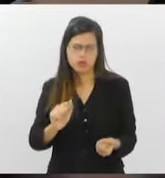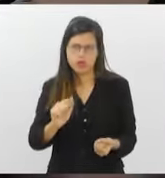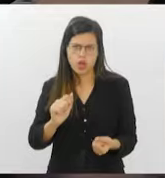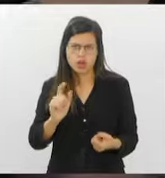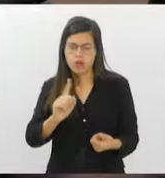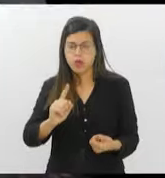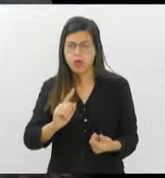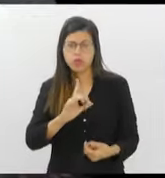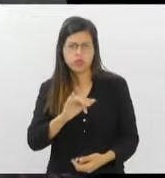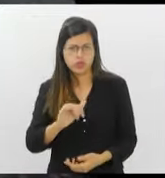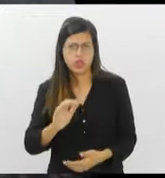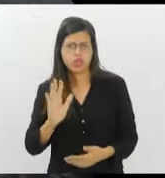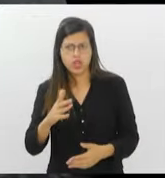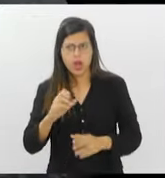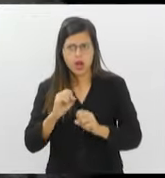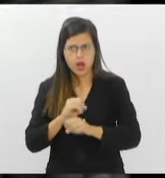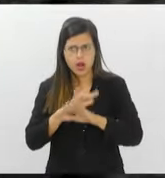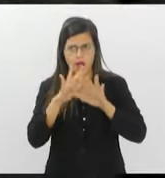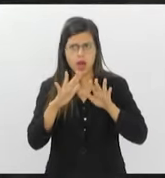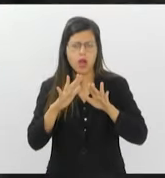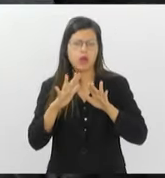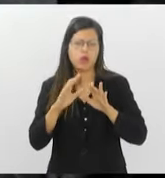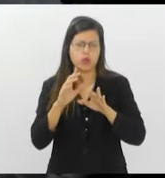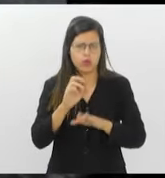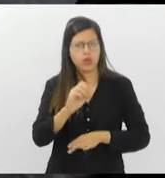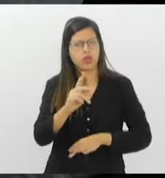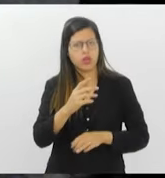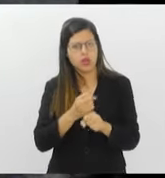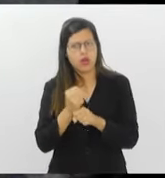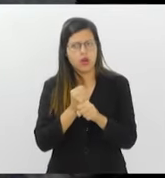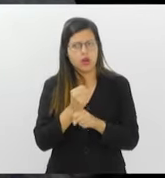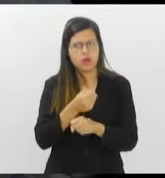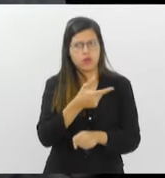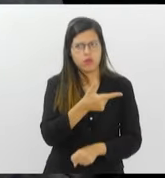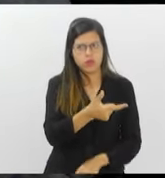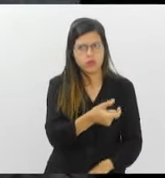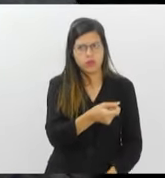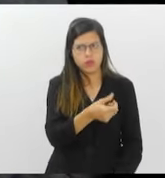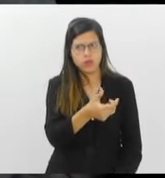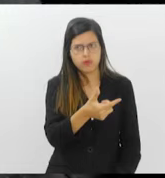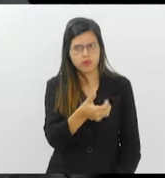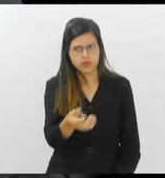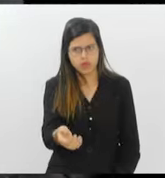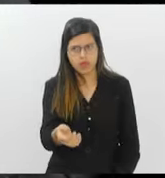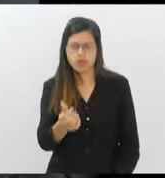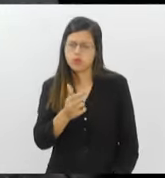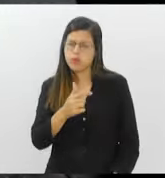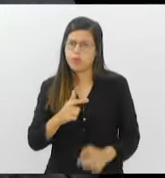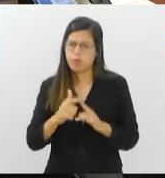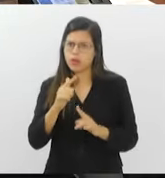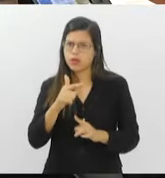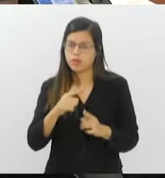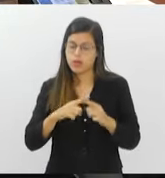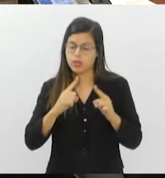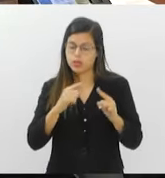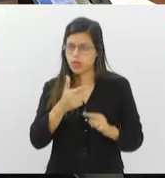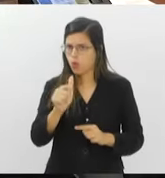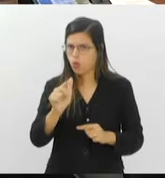para mim que está sendo construído o entendimento de 2026, mas na outra questão. Muito obrigado.